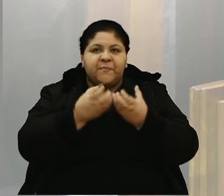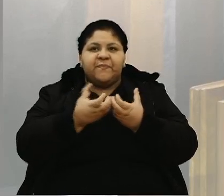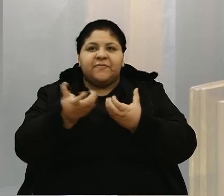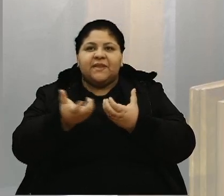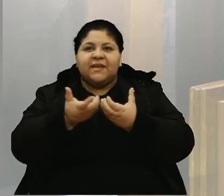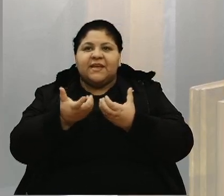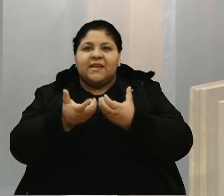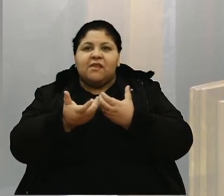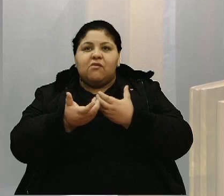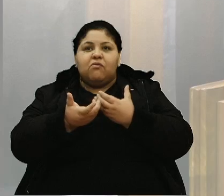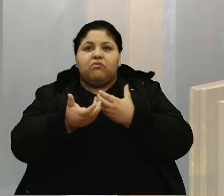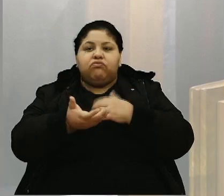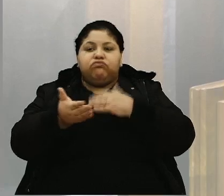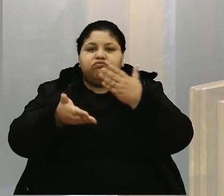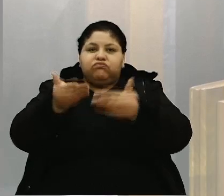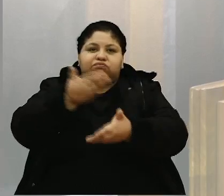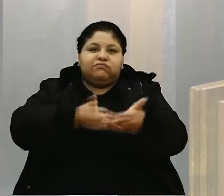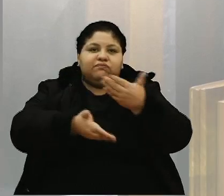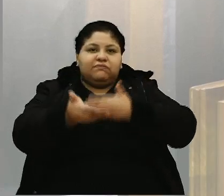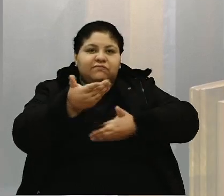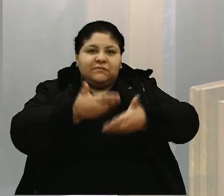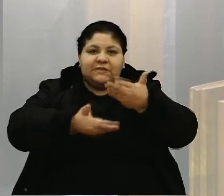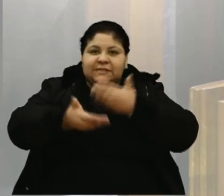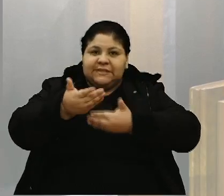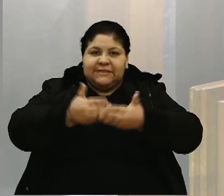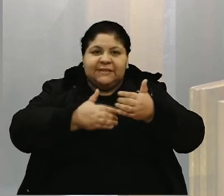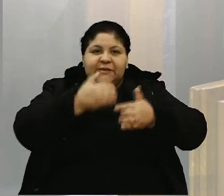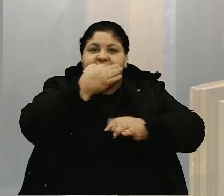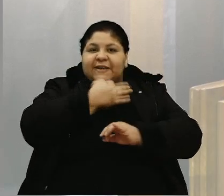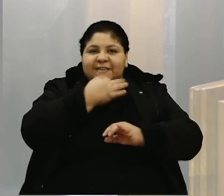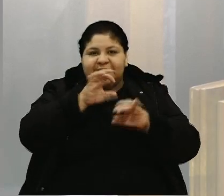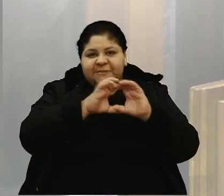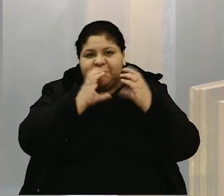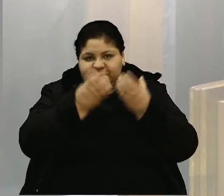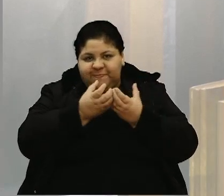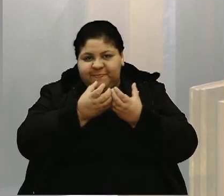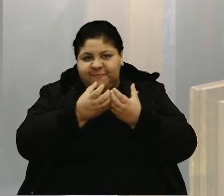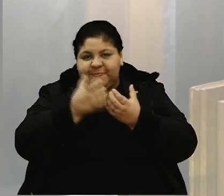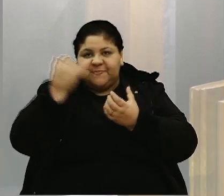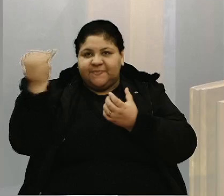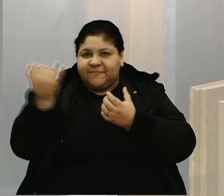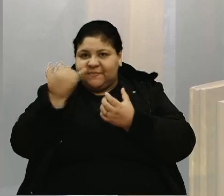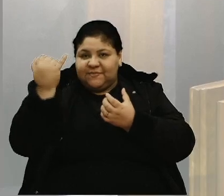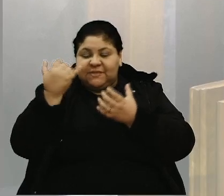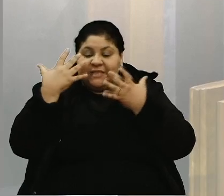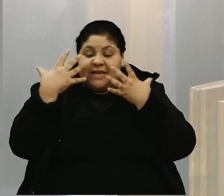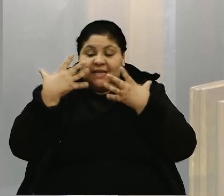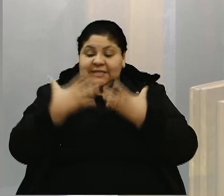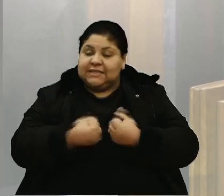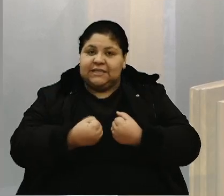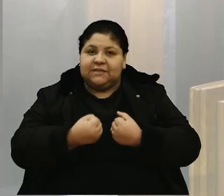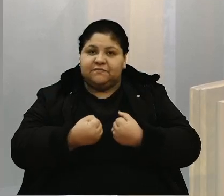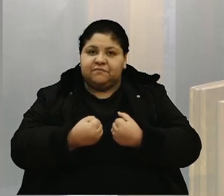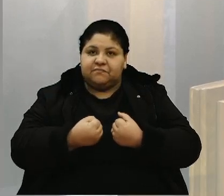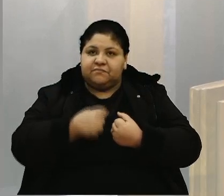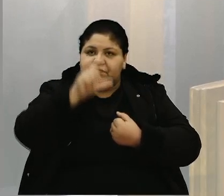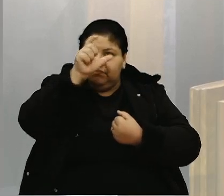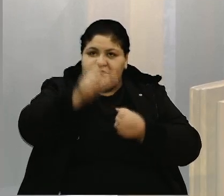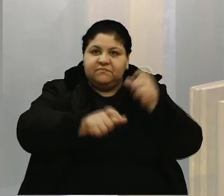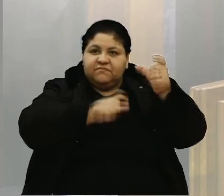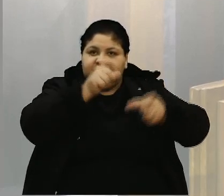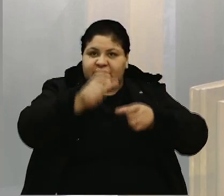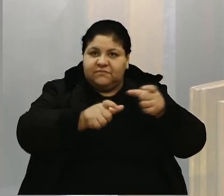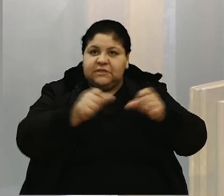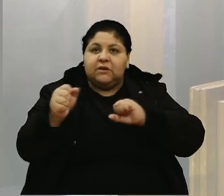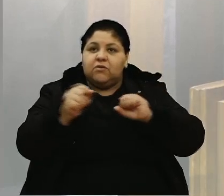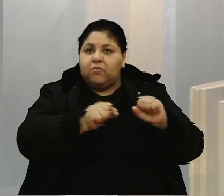em troca esse serviço para Caxias e para a comunidade. Então é muito importante que se abrace essas pessoas da prefeitura, que se